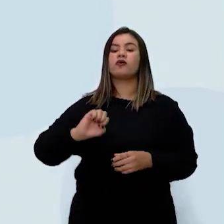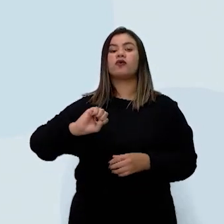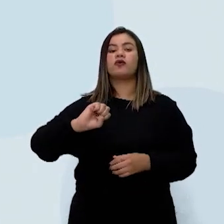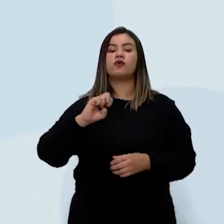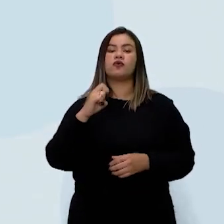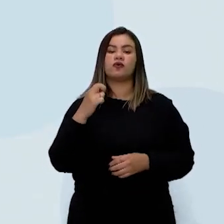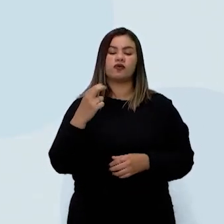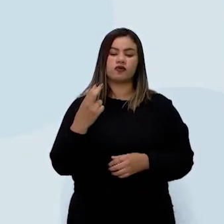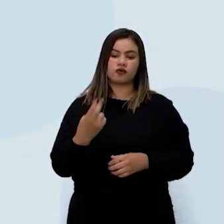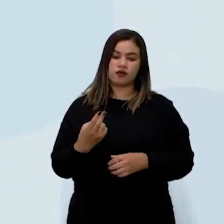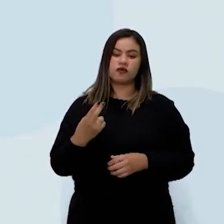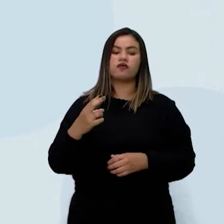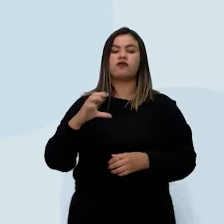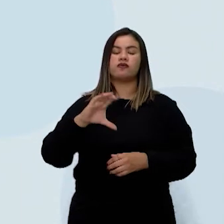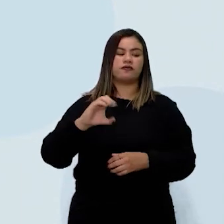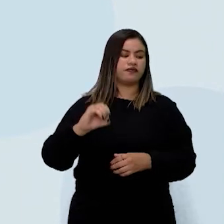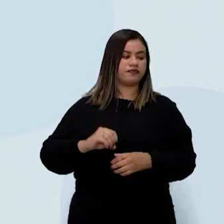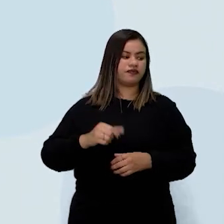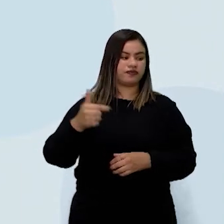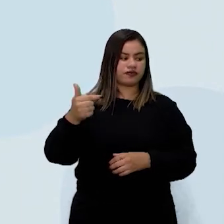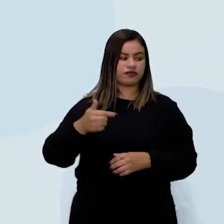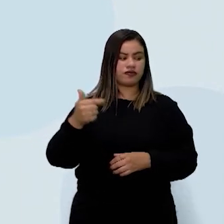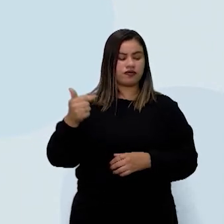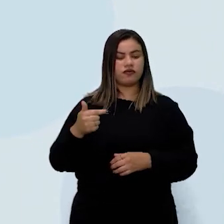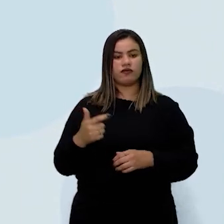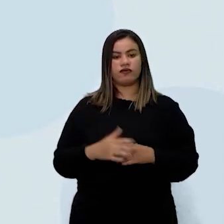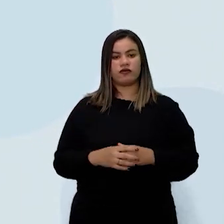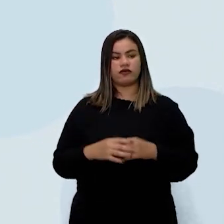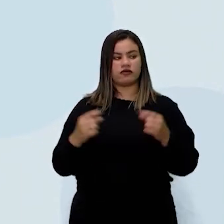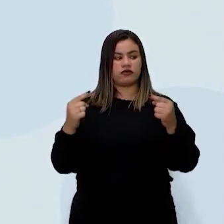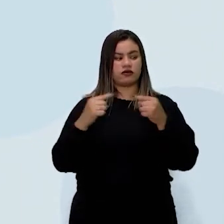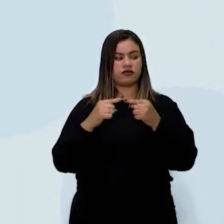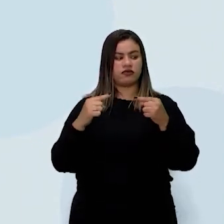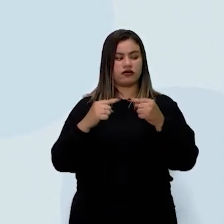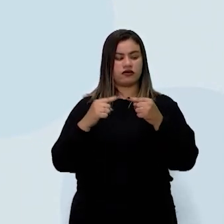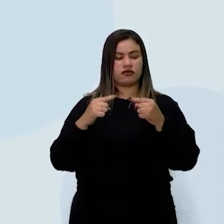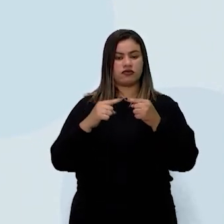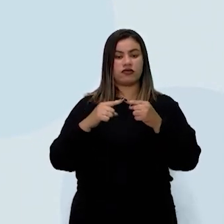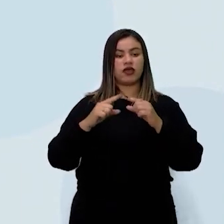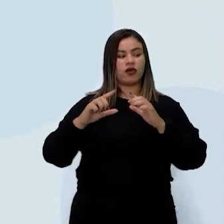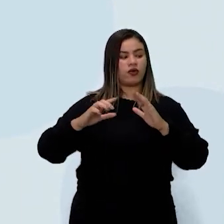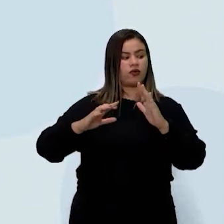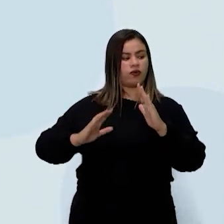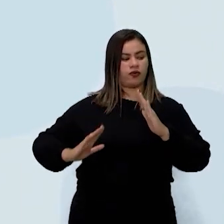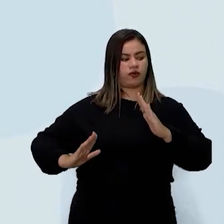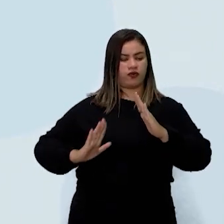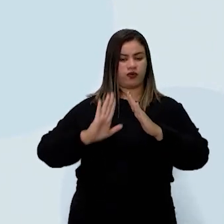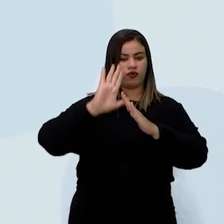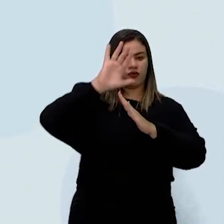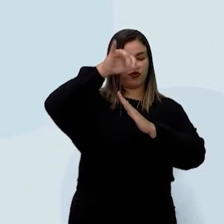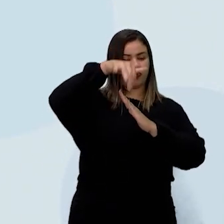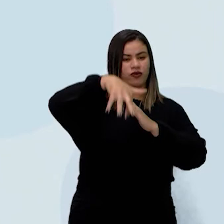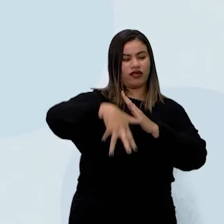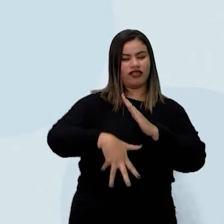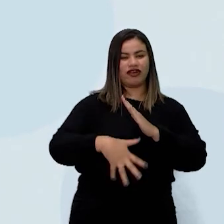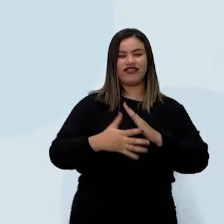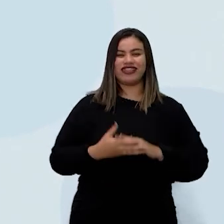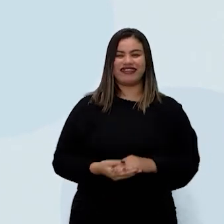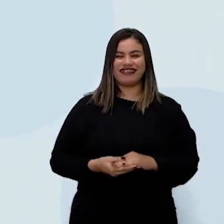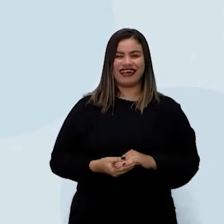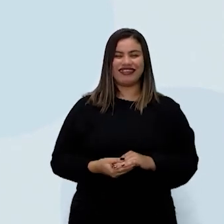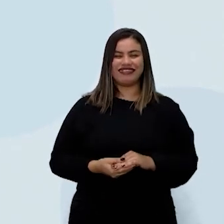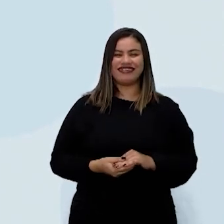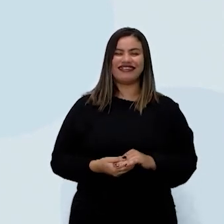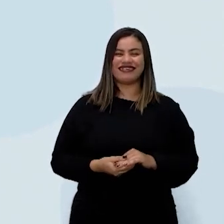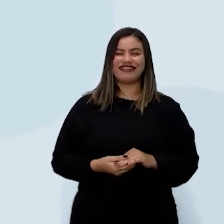também a liberação aqui de carbono pelas erupções vulcânicas, né? Então, a gente também tem aí a